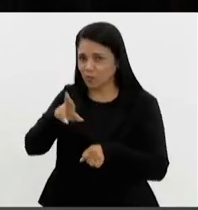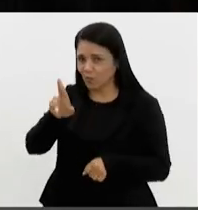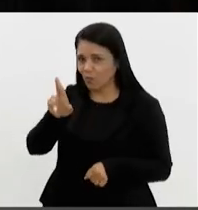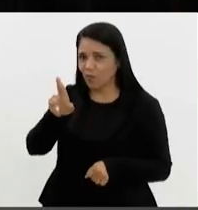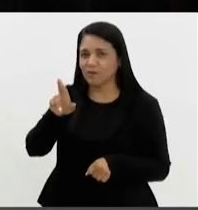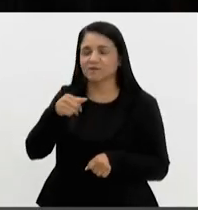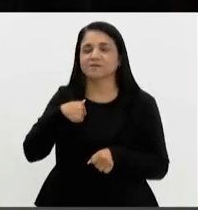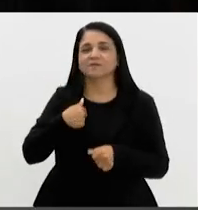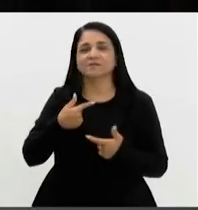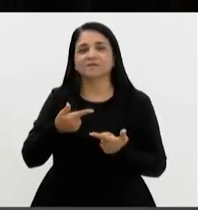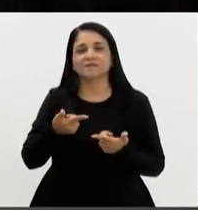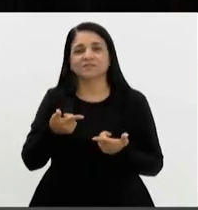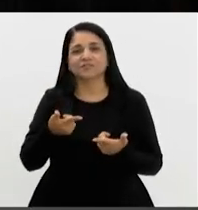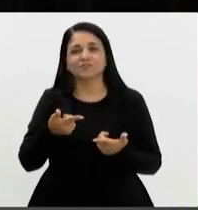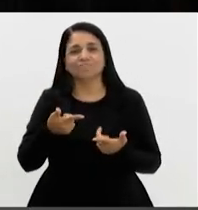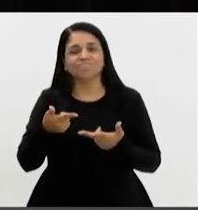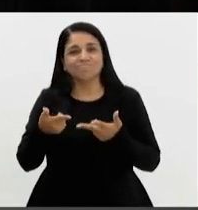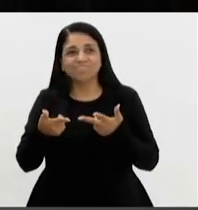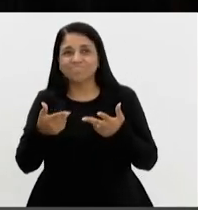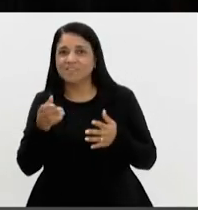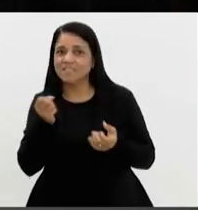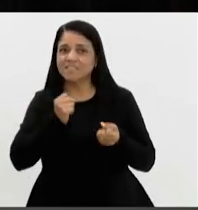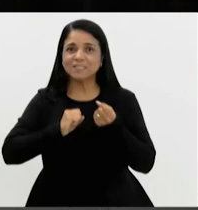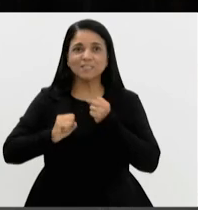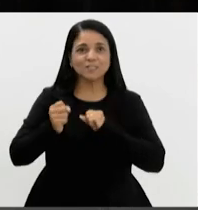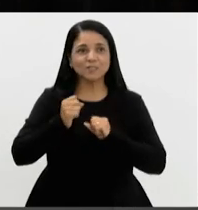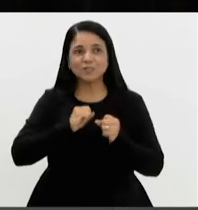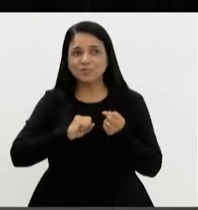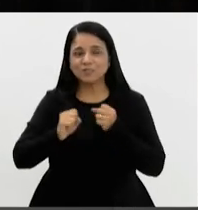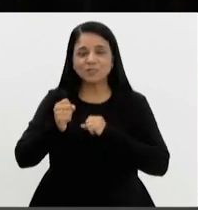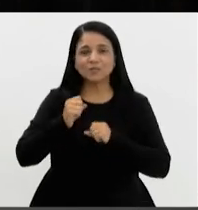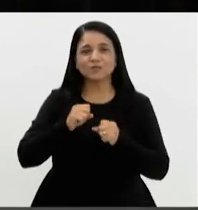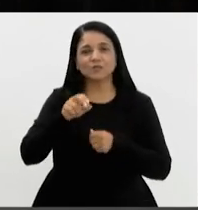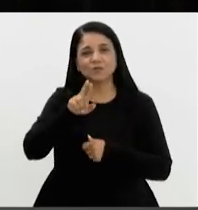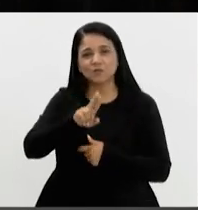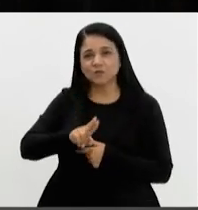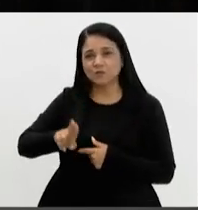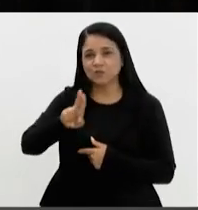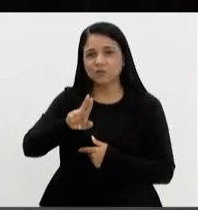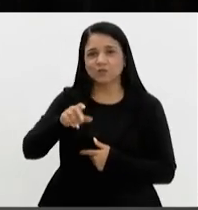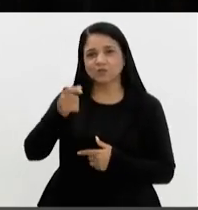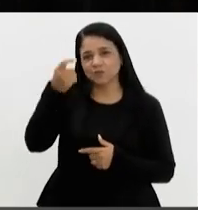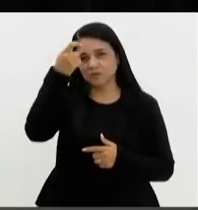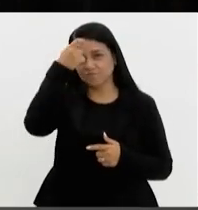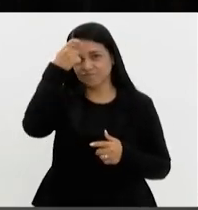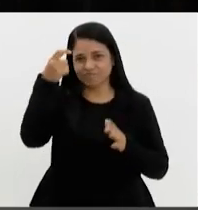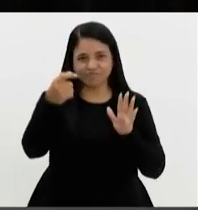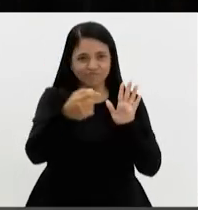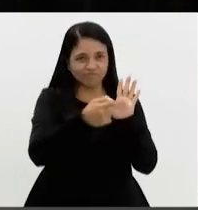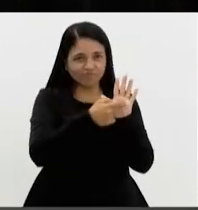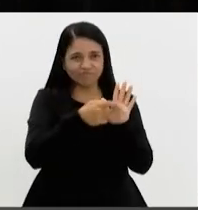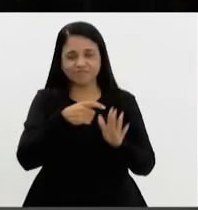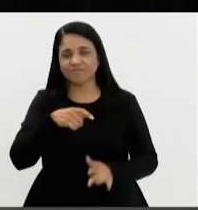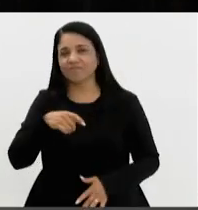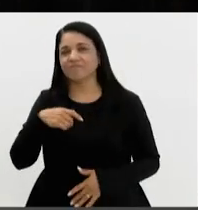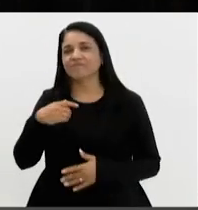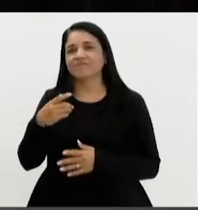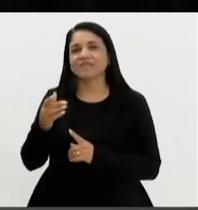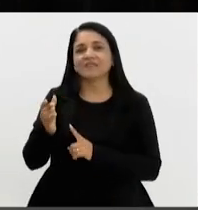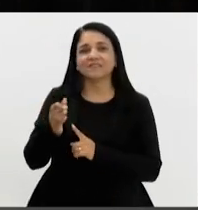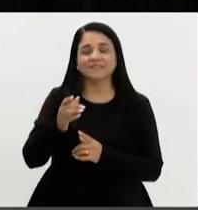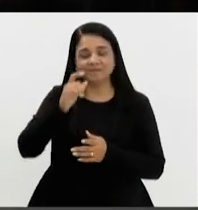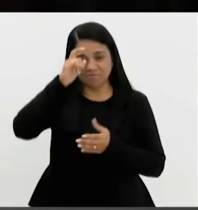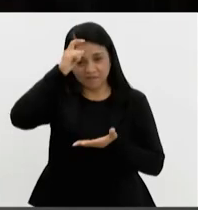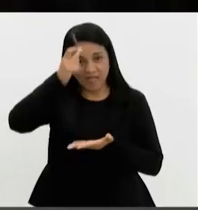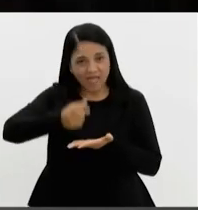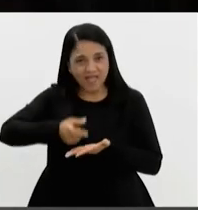mais eh ansiosos com a utilização desse tipo de tecnologia na construção de teses